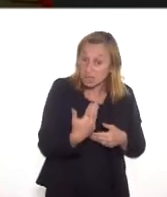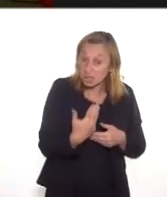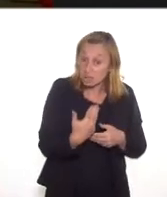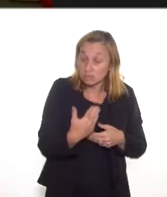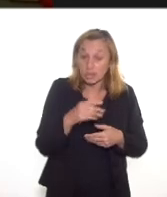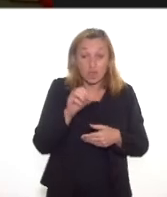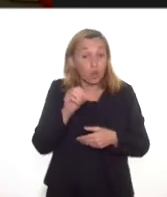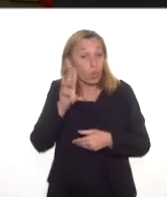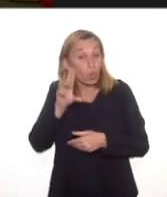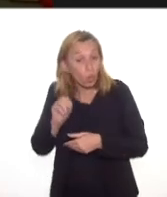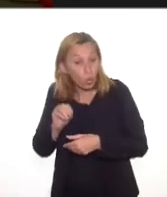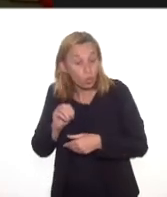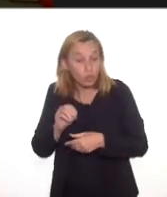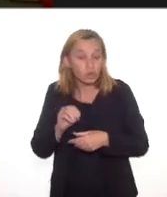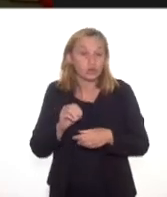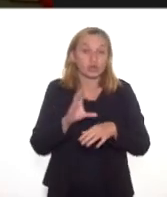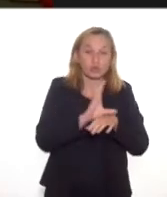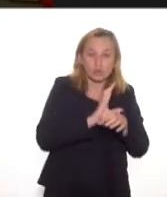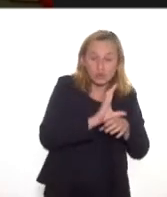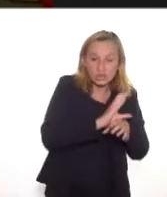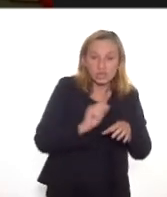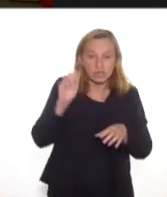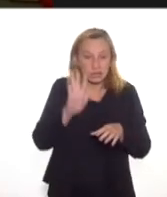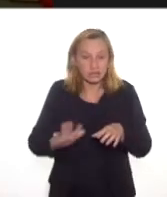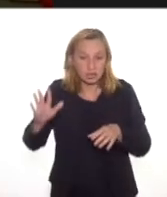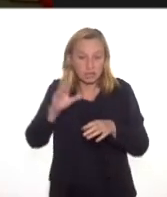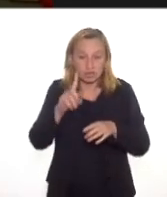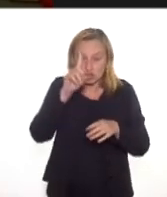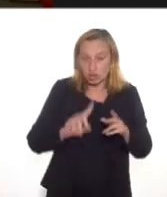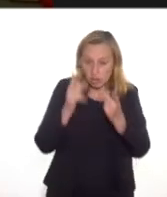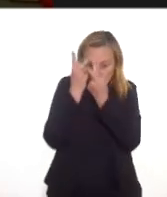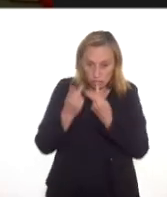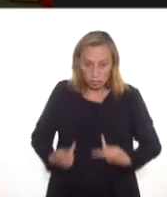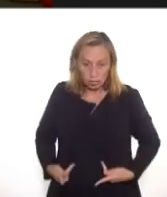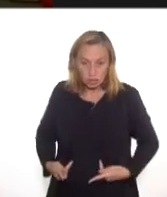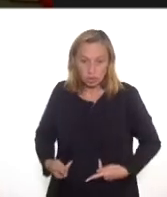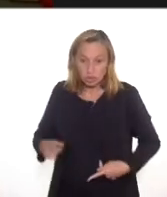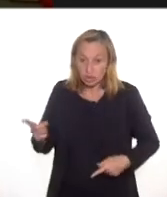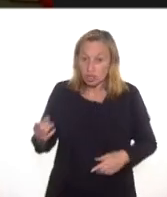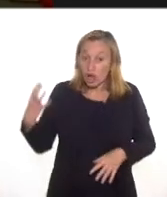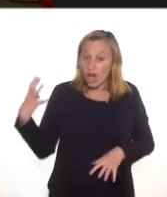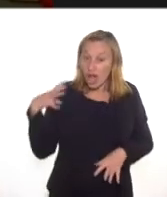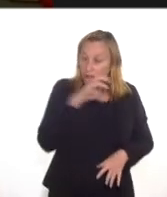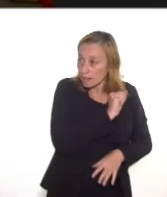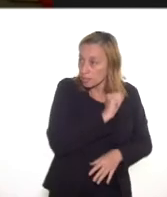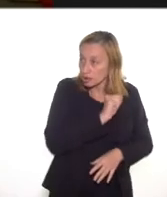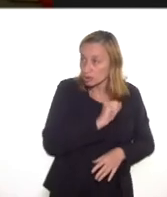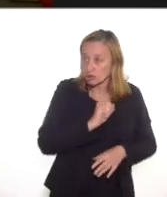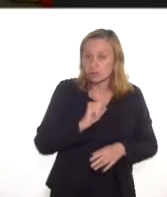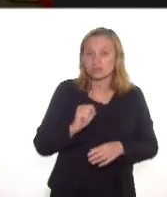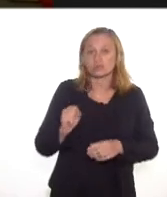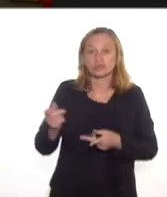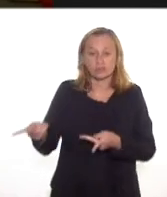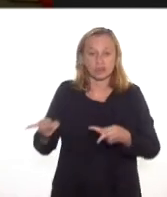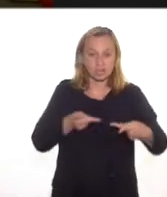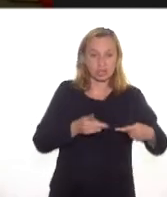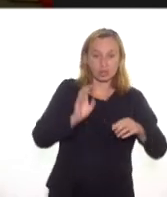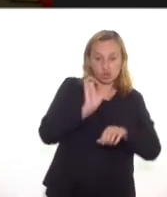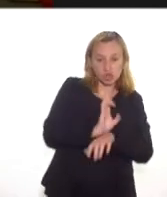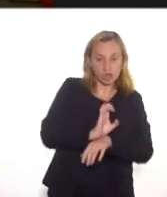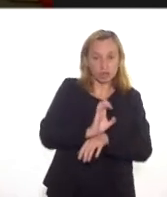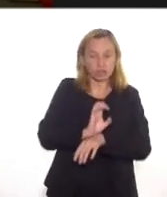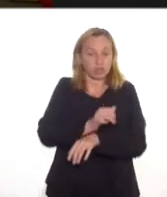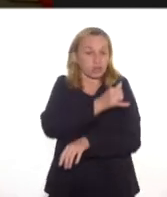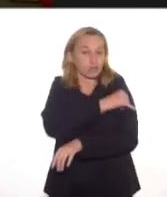a ONU e o Conselho Nacional de Direitos Humanos venham a uma missão urgente no estado do Rio de Janeiro para